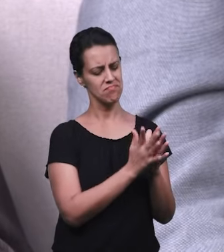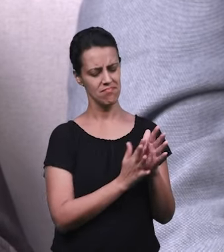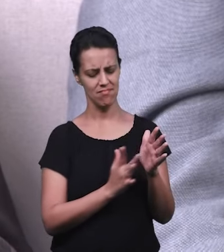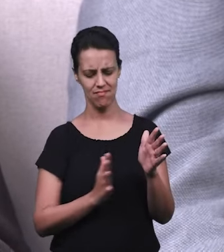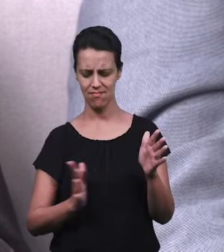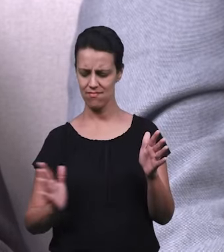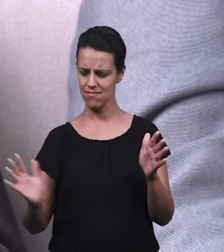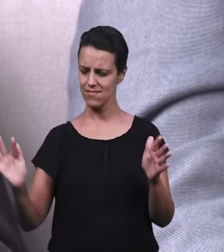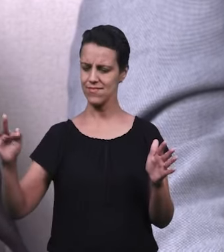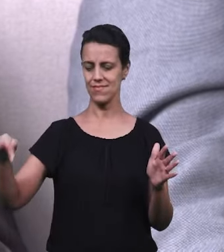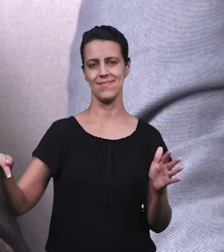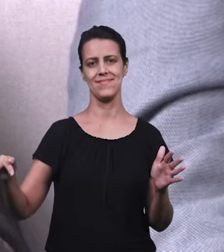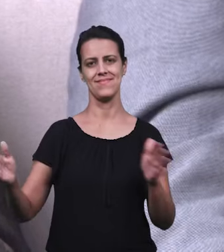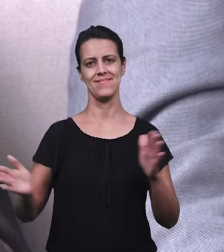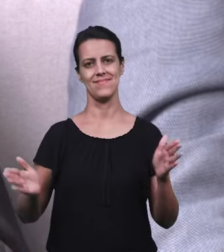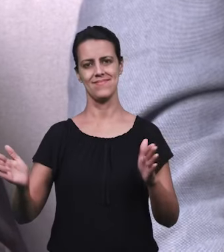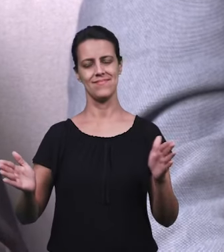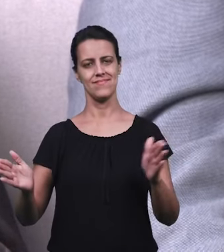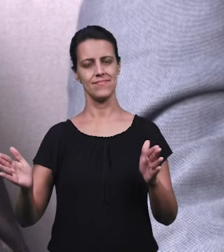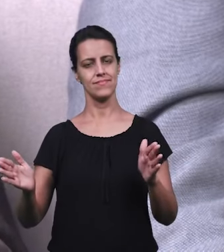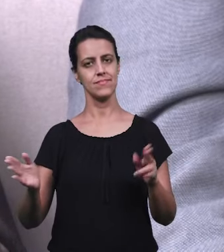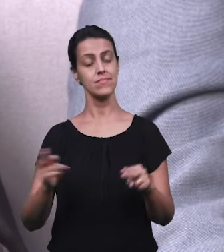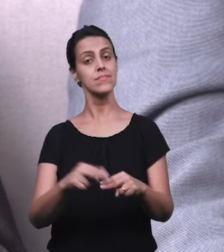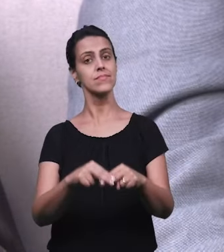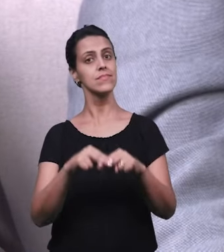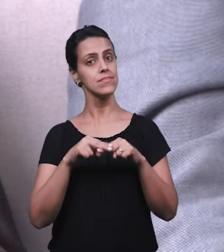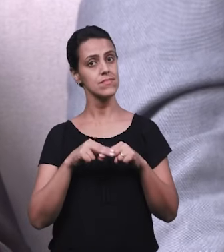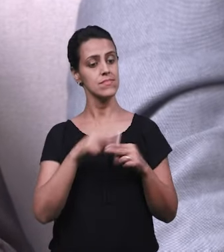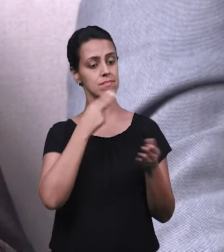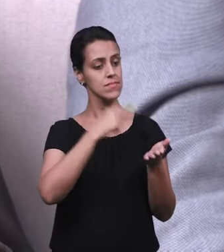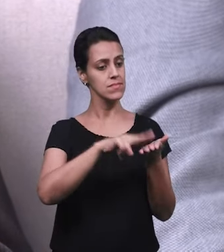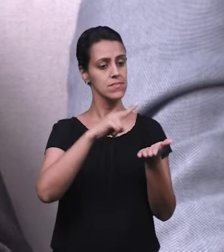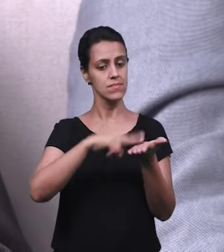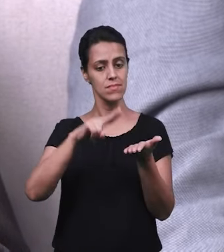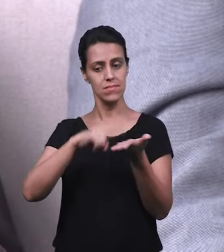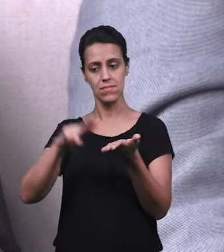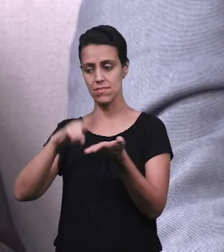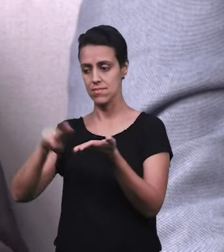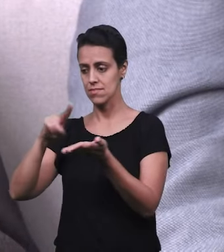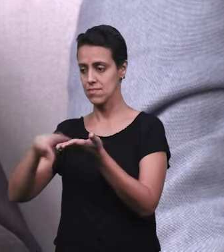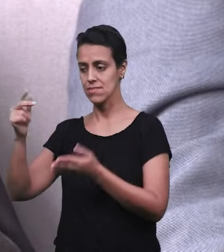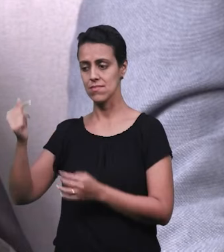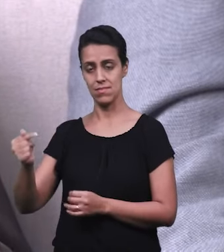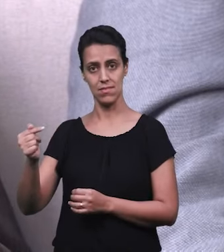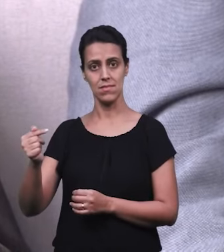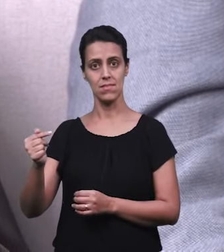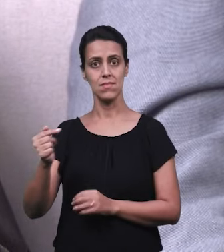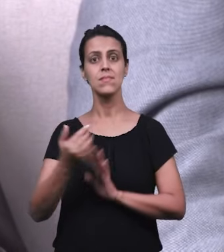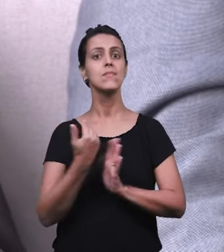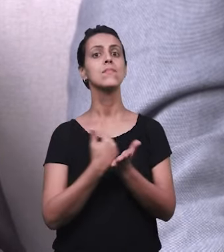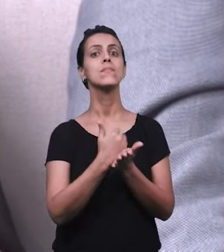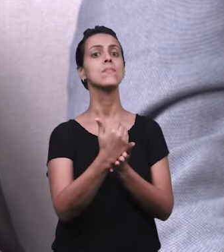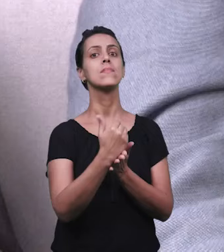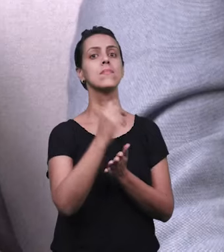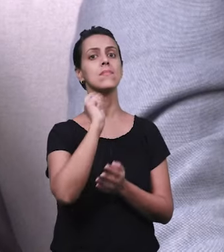então, todas elas iniciam com alguém que se apresenta